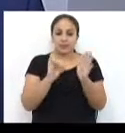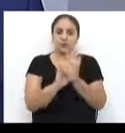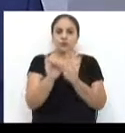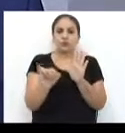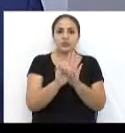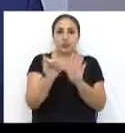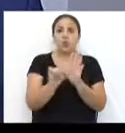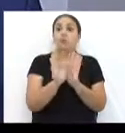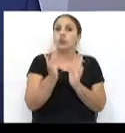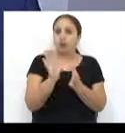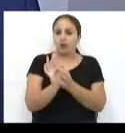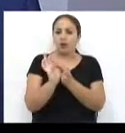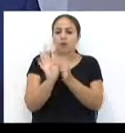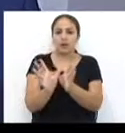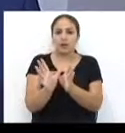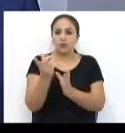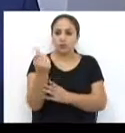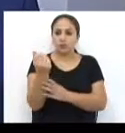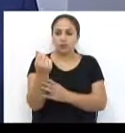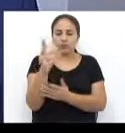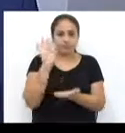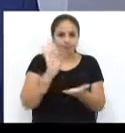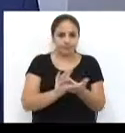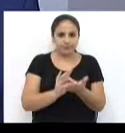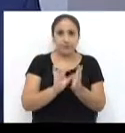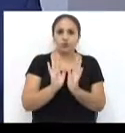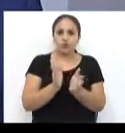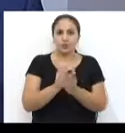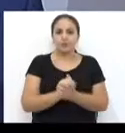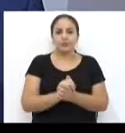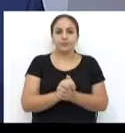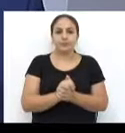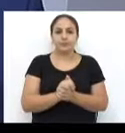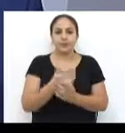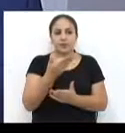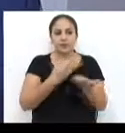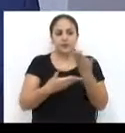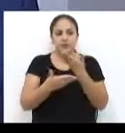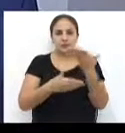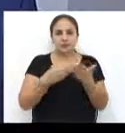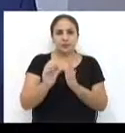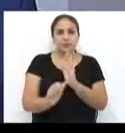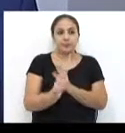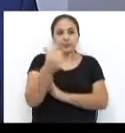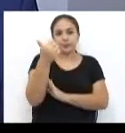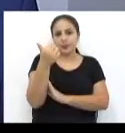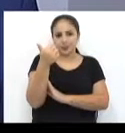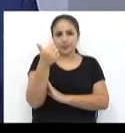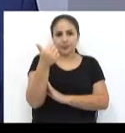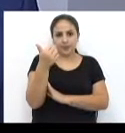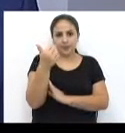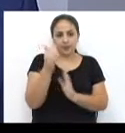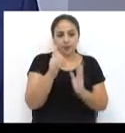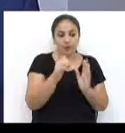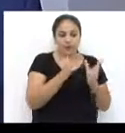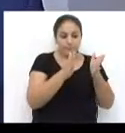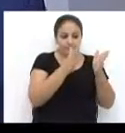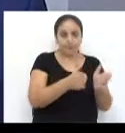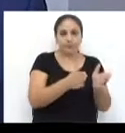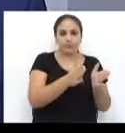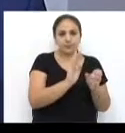de licitação. A licitação já está autorizada, com recurso garantido, e que vai atender a primeira grande parte do